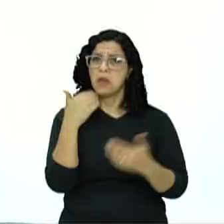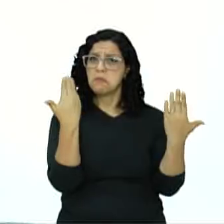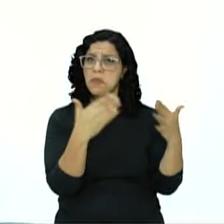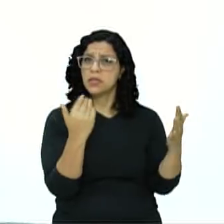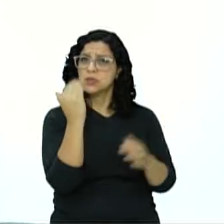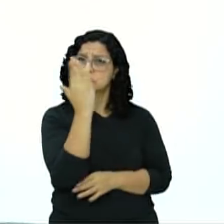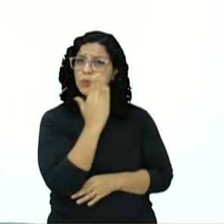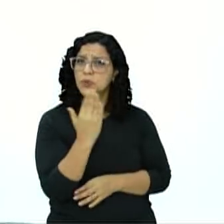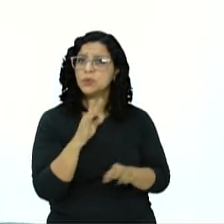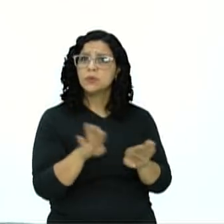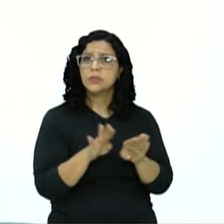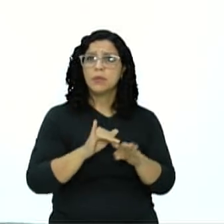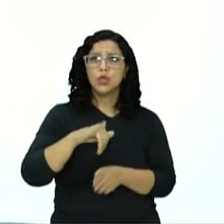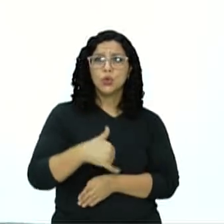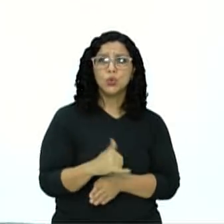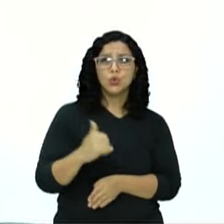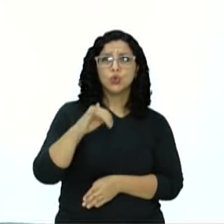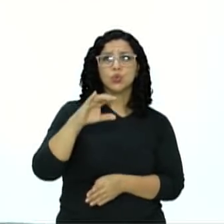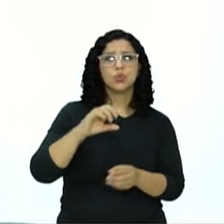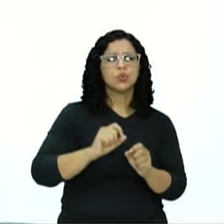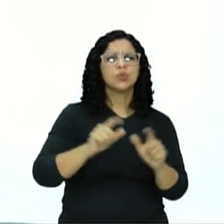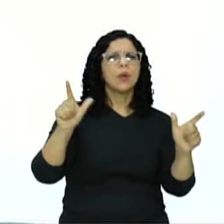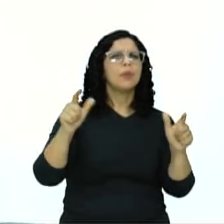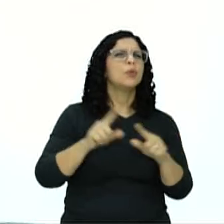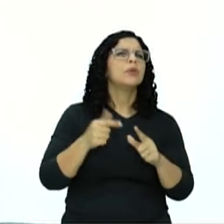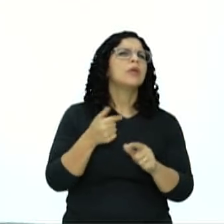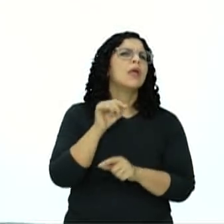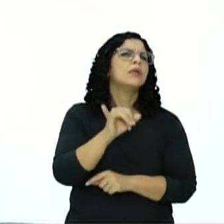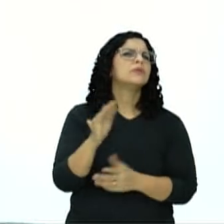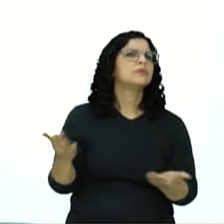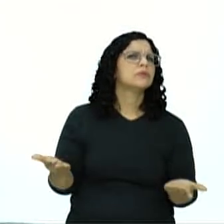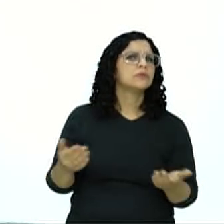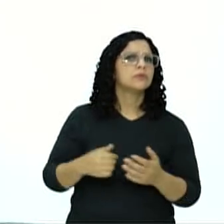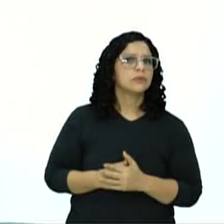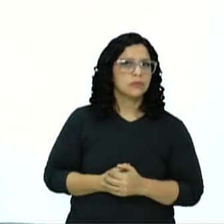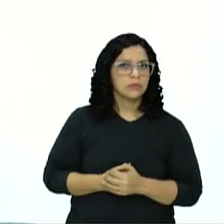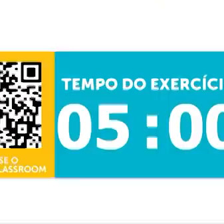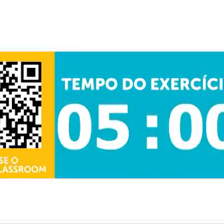e aumento dos juros. Qual é o contexto dessa manchete?